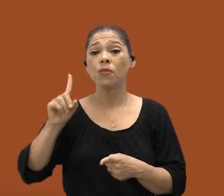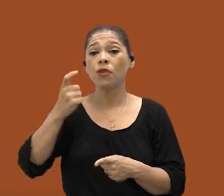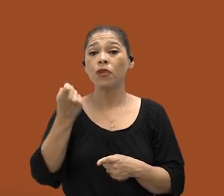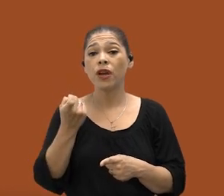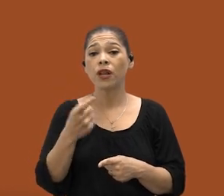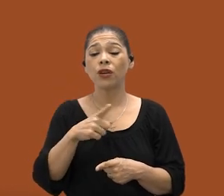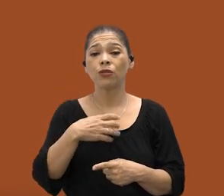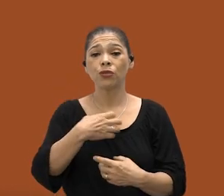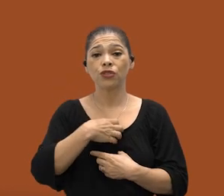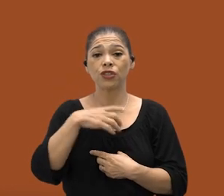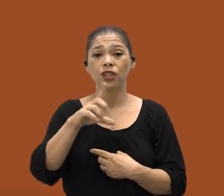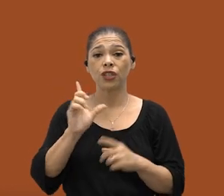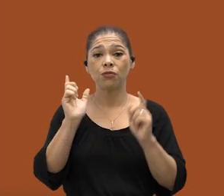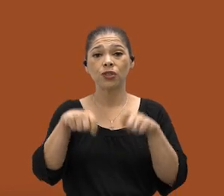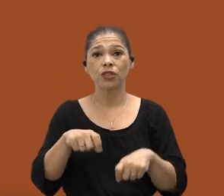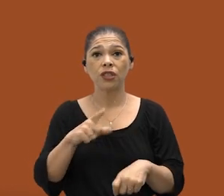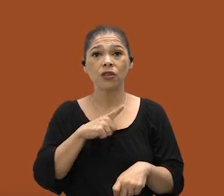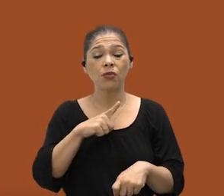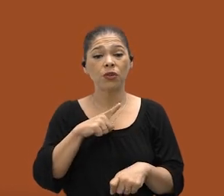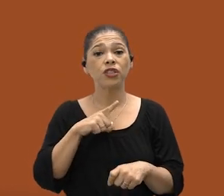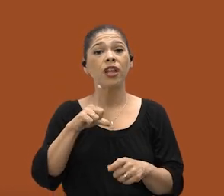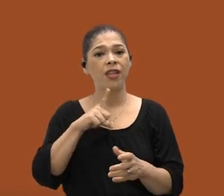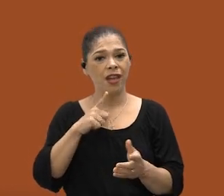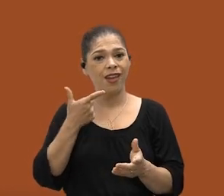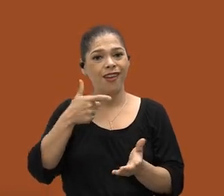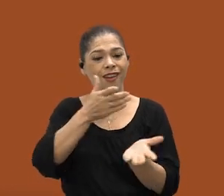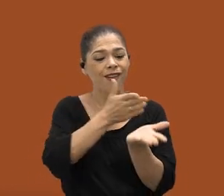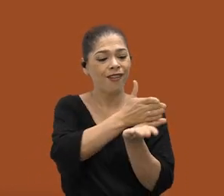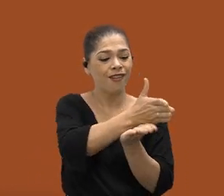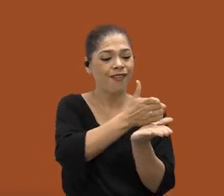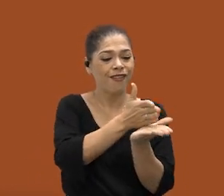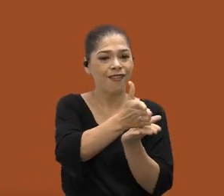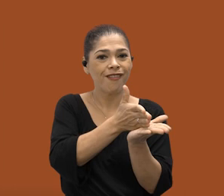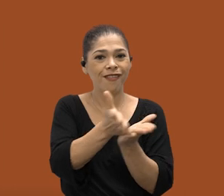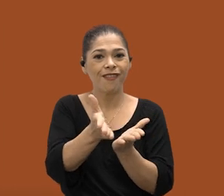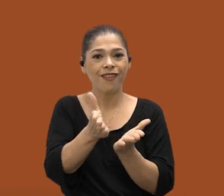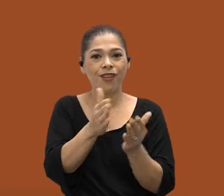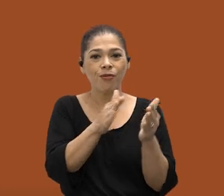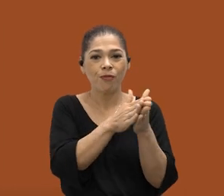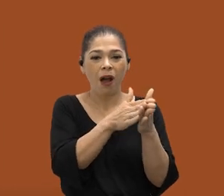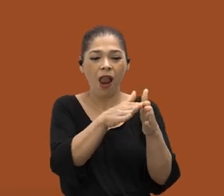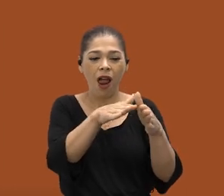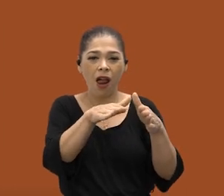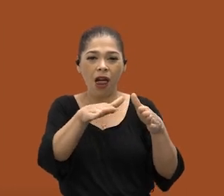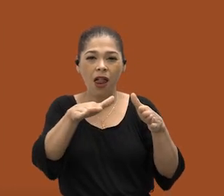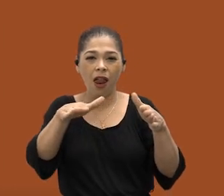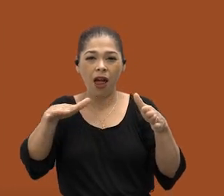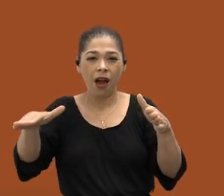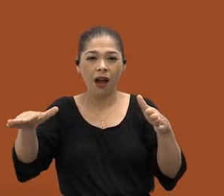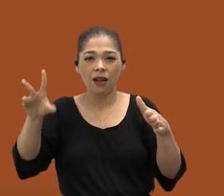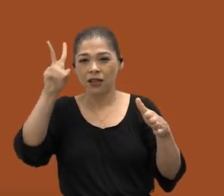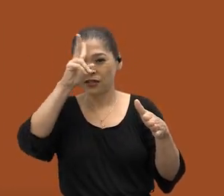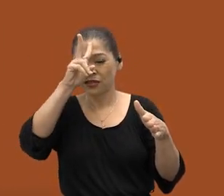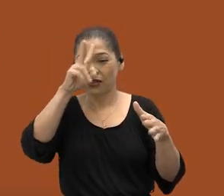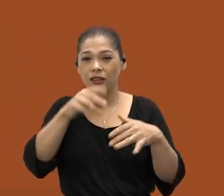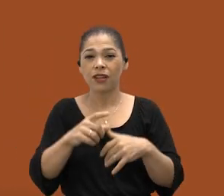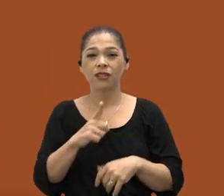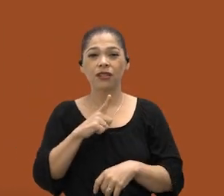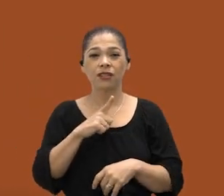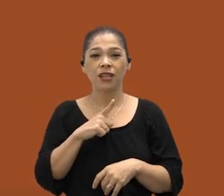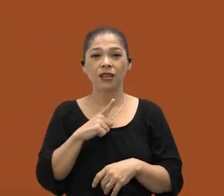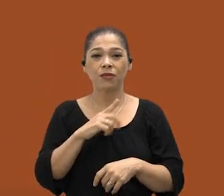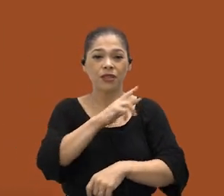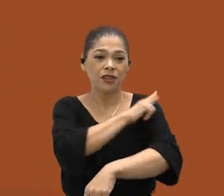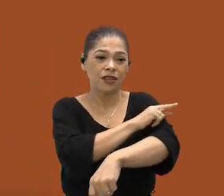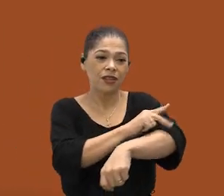não era a única alternativa possível Então em vez de uma linha reta de uma história ou seja